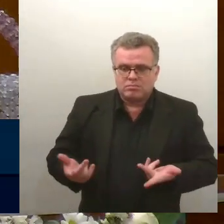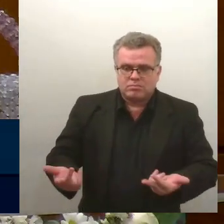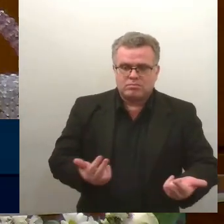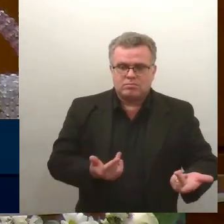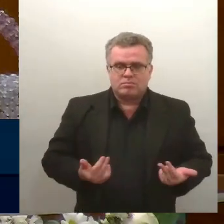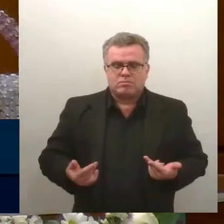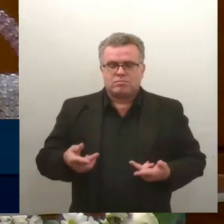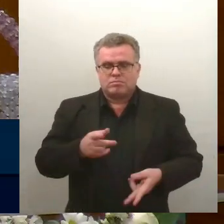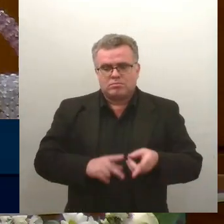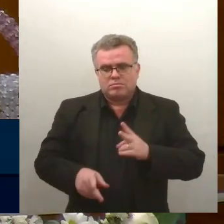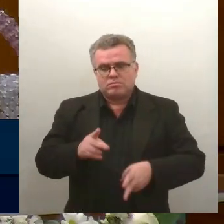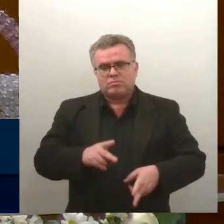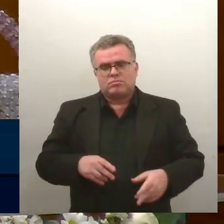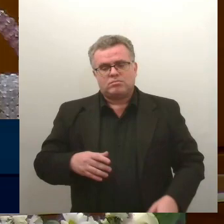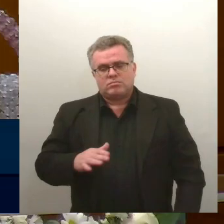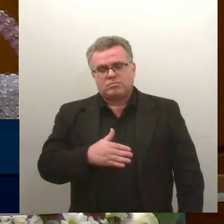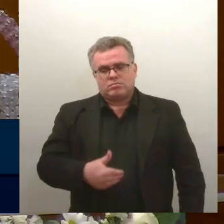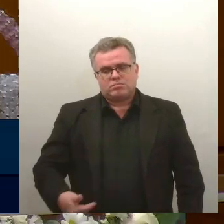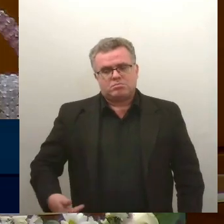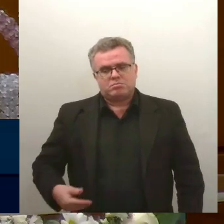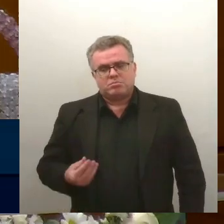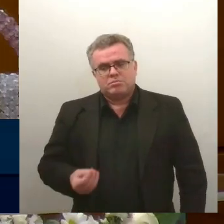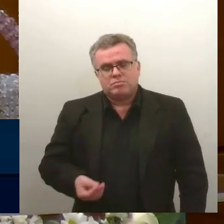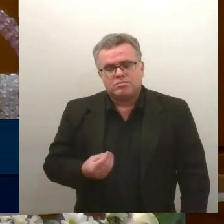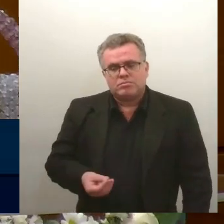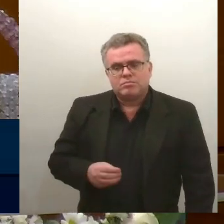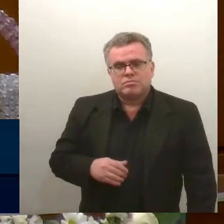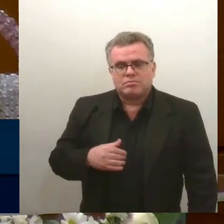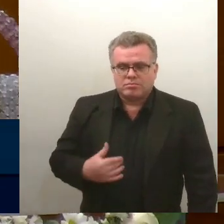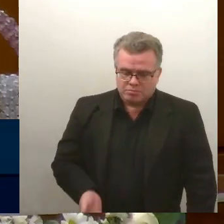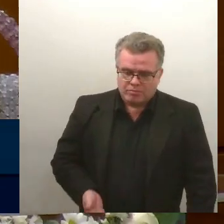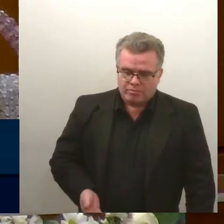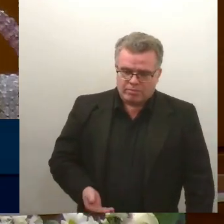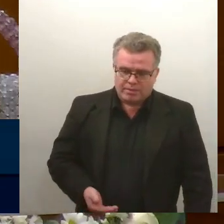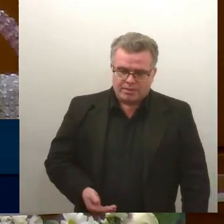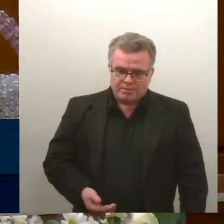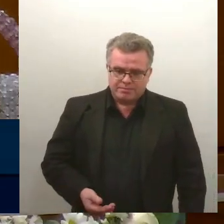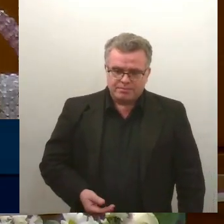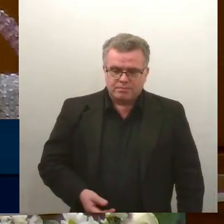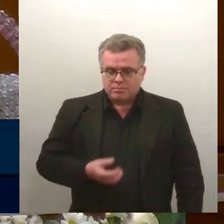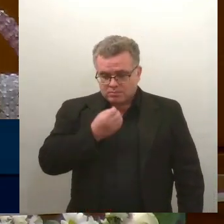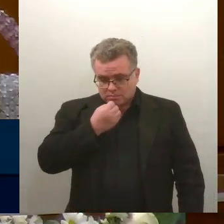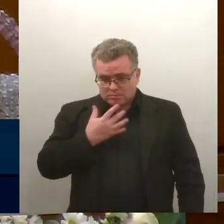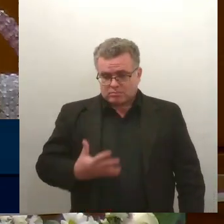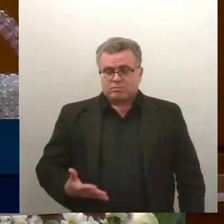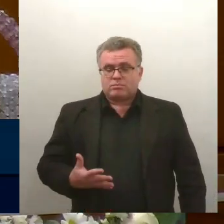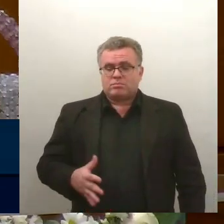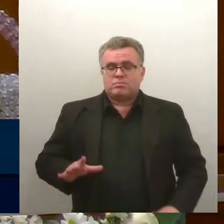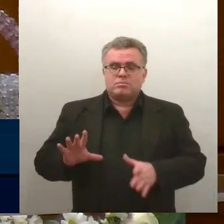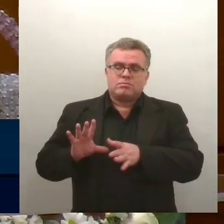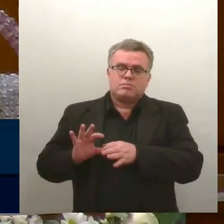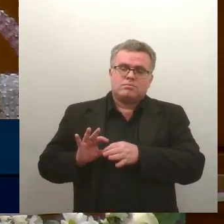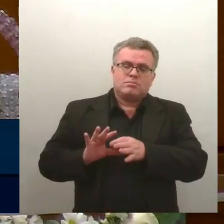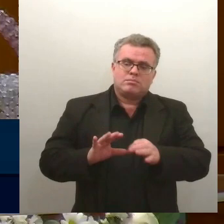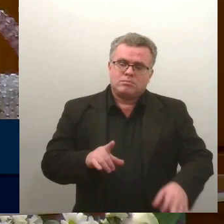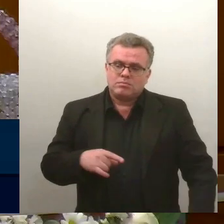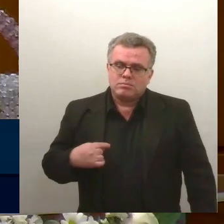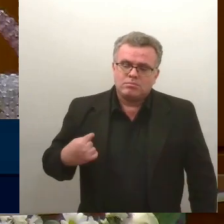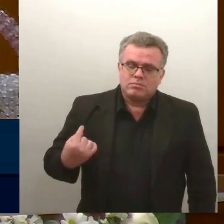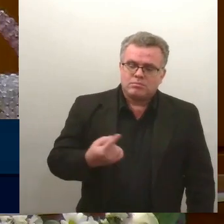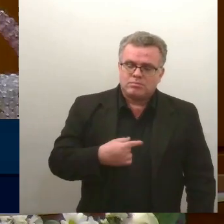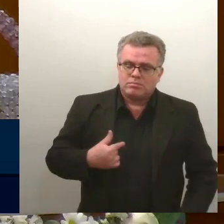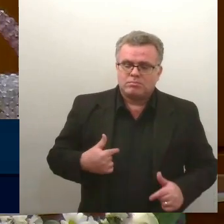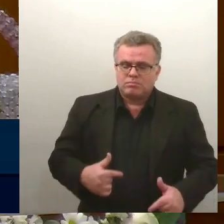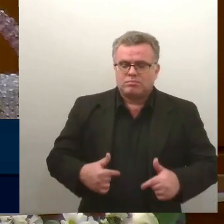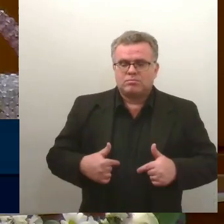E é mais que oportuno que, nesse contexto, tragamos a memória e o legado de João de